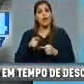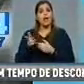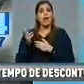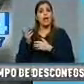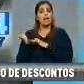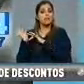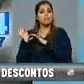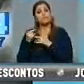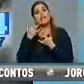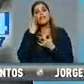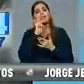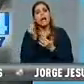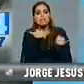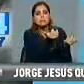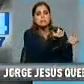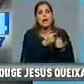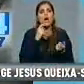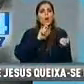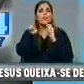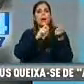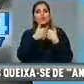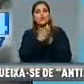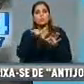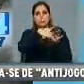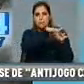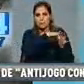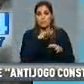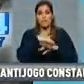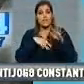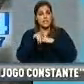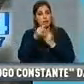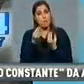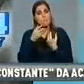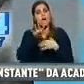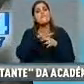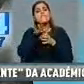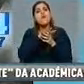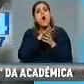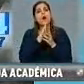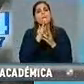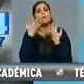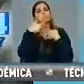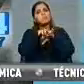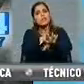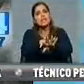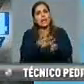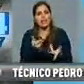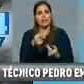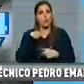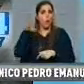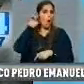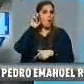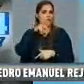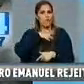para o debate todos os intervenientes e fazê-lo de uma forma integrada. Eu ouvi nessa peça uma menção